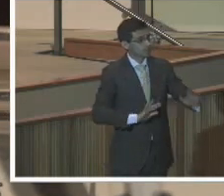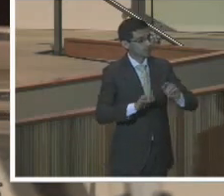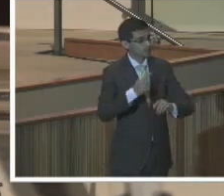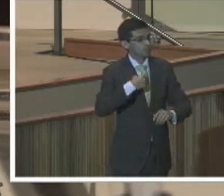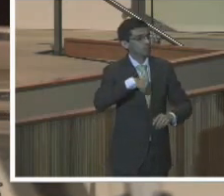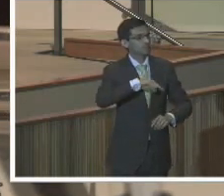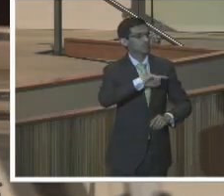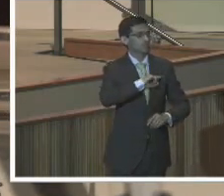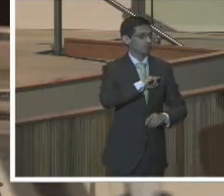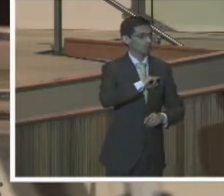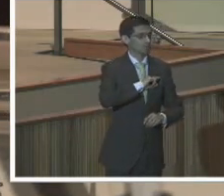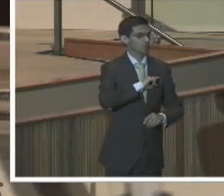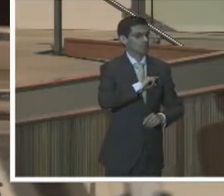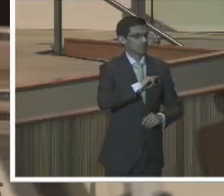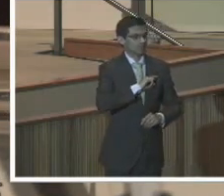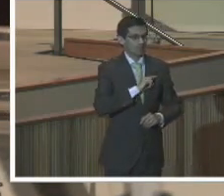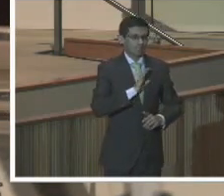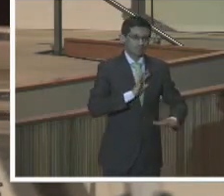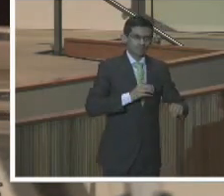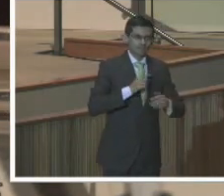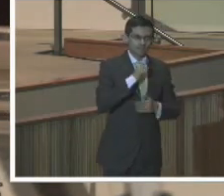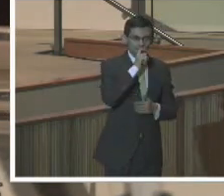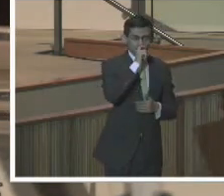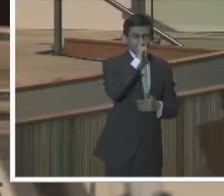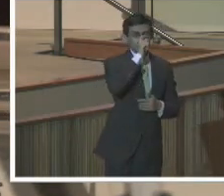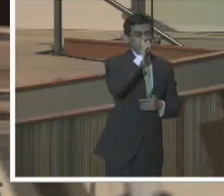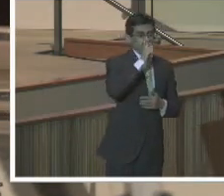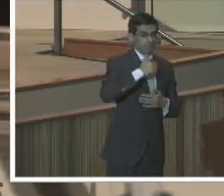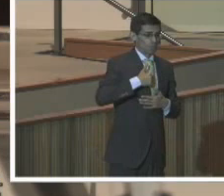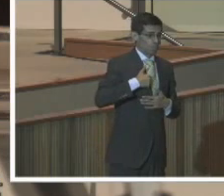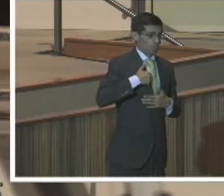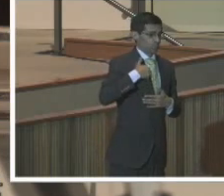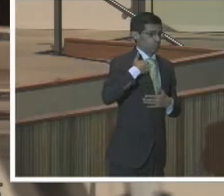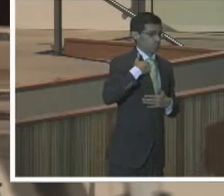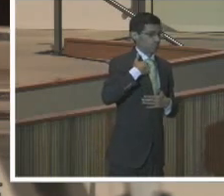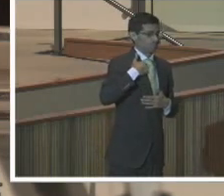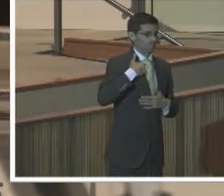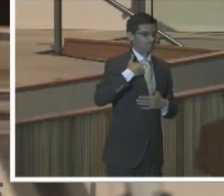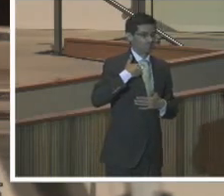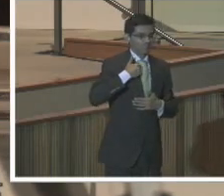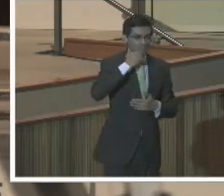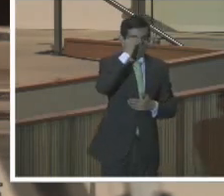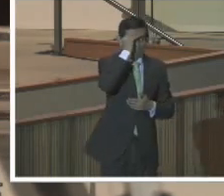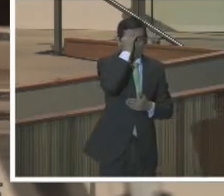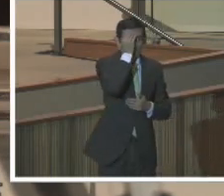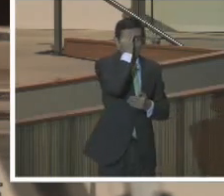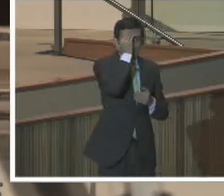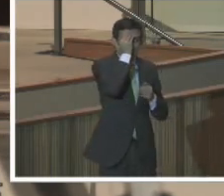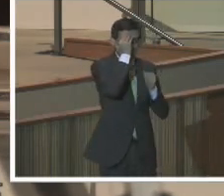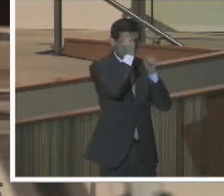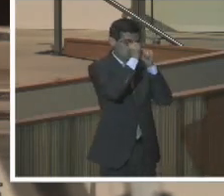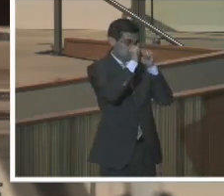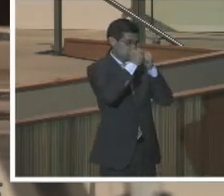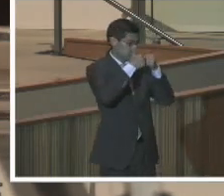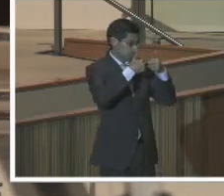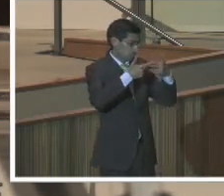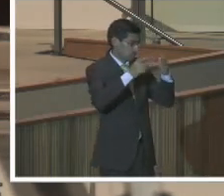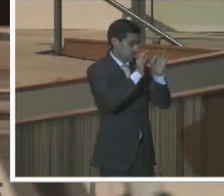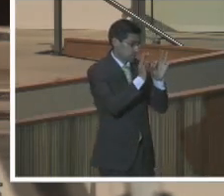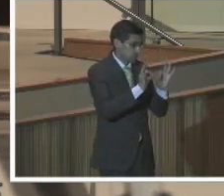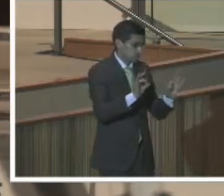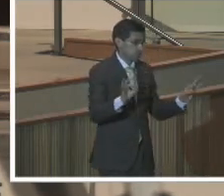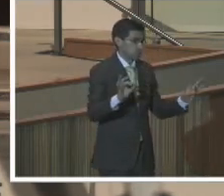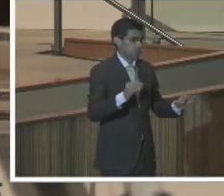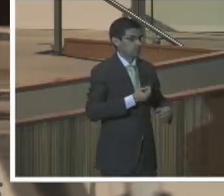tão grande, tão grande, que não entende as coisas mais simples da vida.